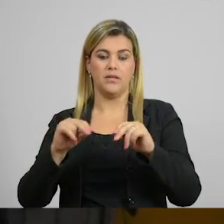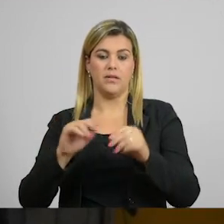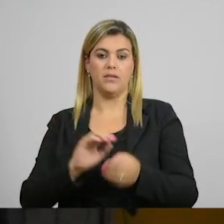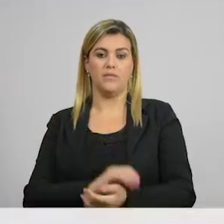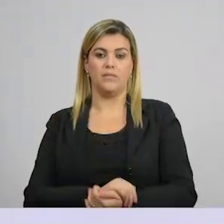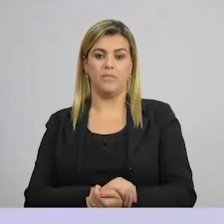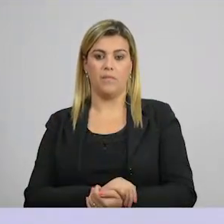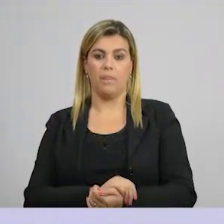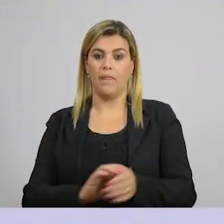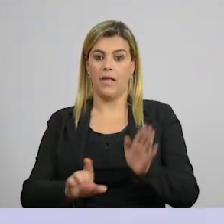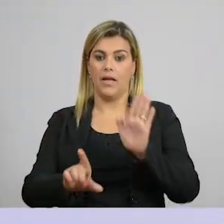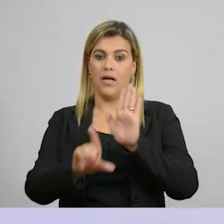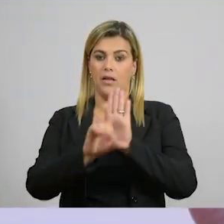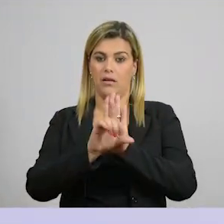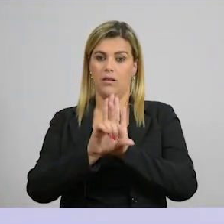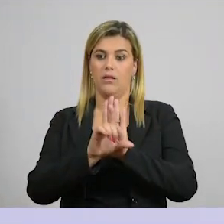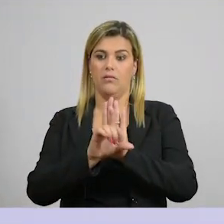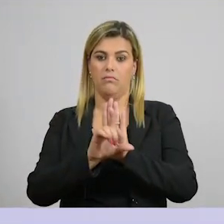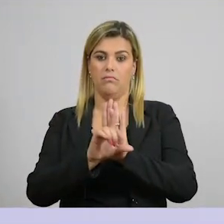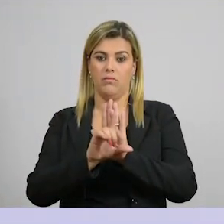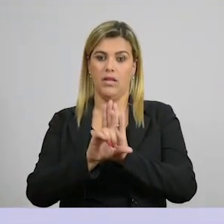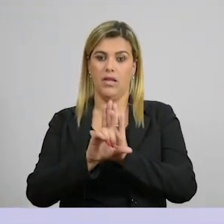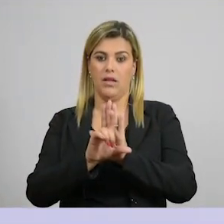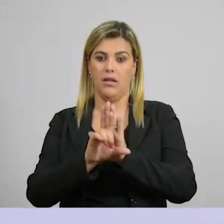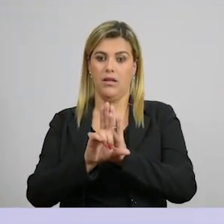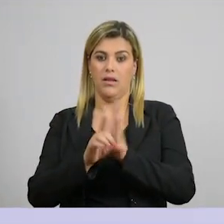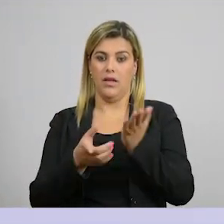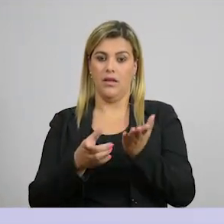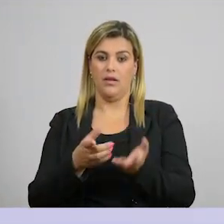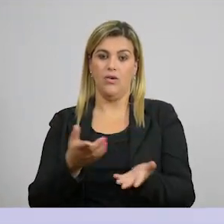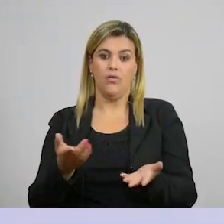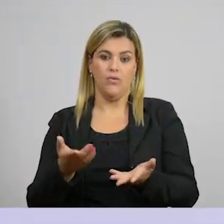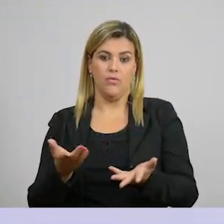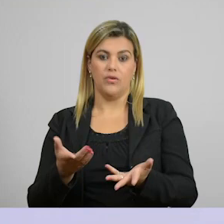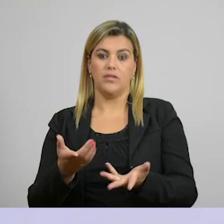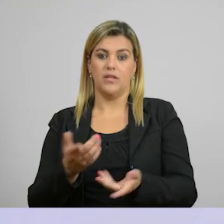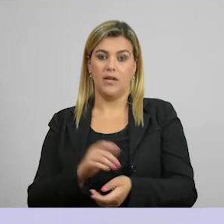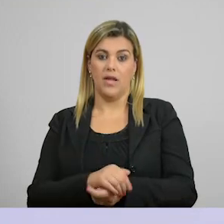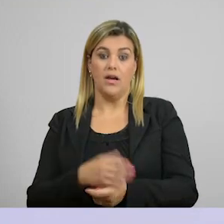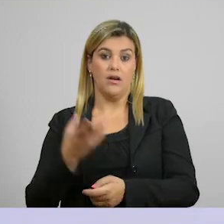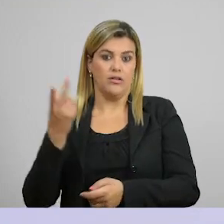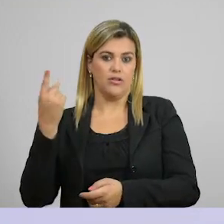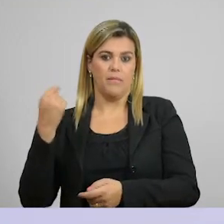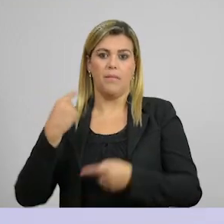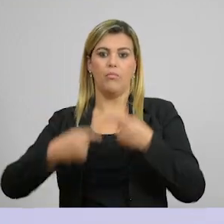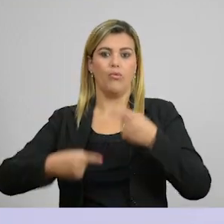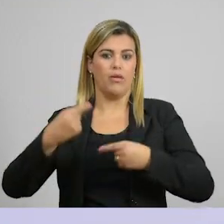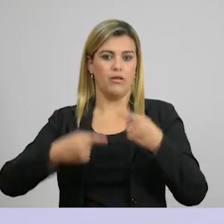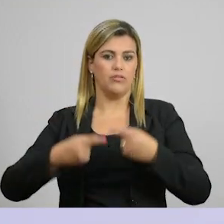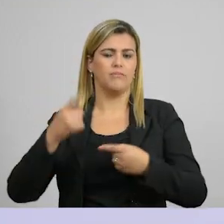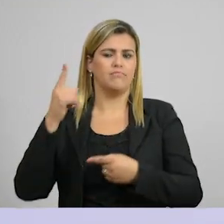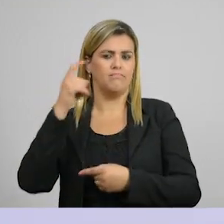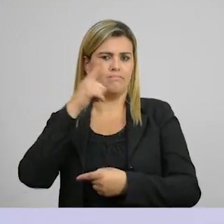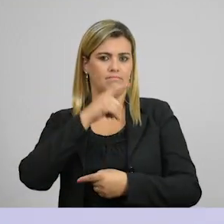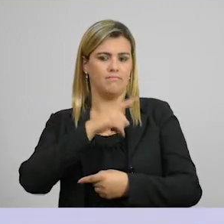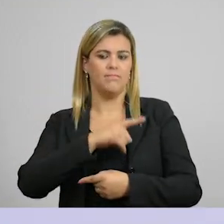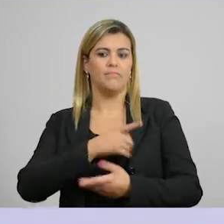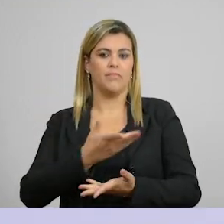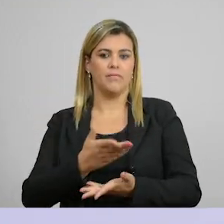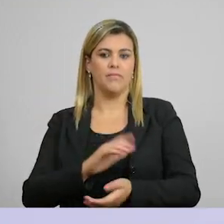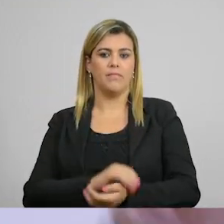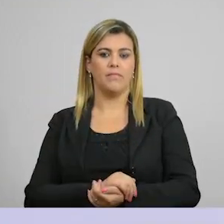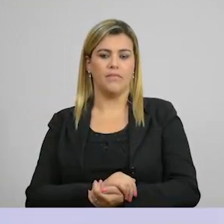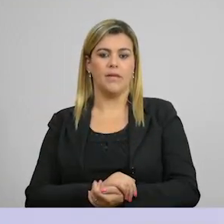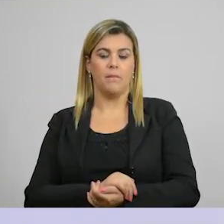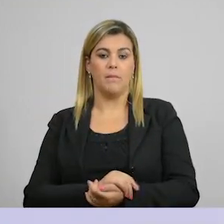para Brasília. O decreto-lei, eu acho que assim, até pelo cenário político, né, que ele coloca muito bem, que era um cenário muito complicado, na